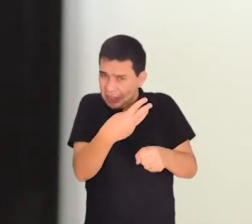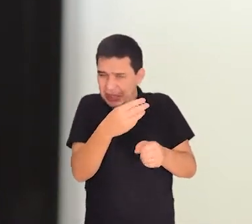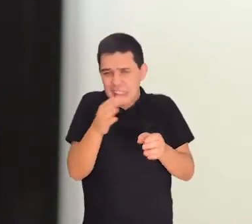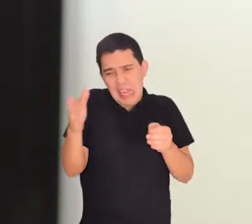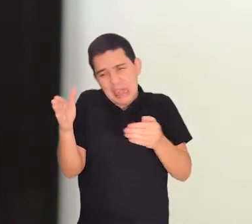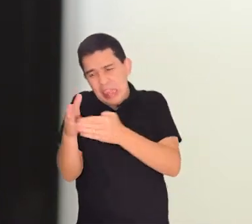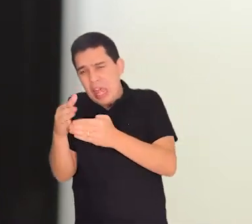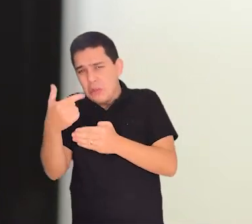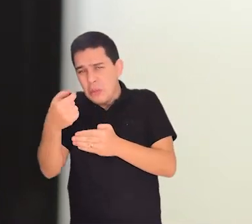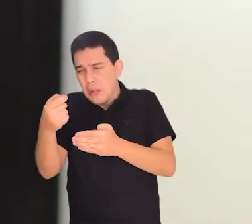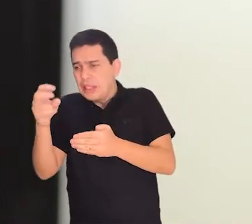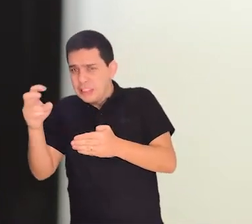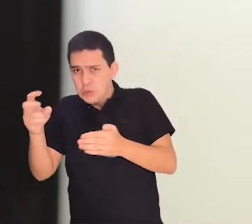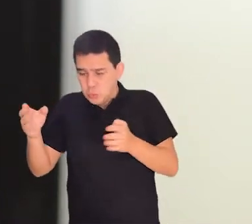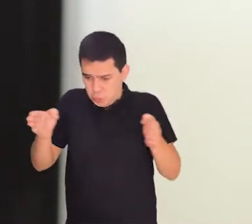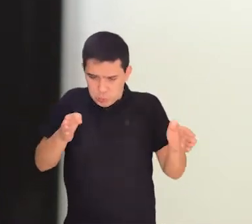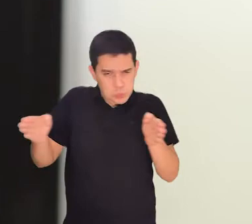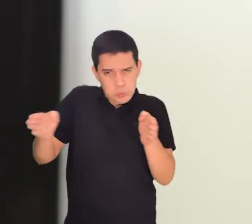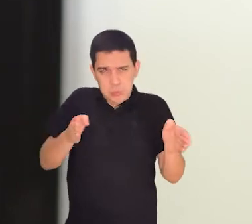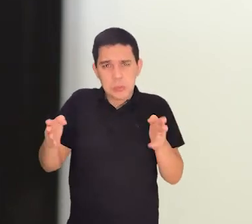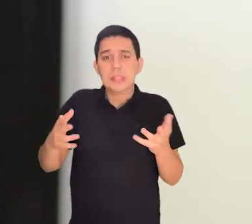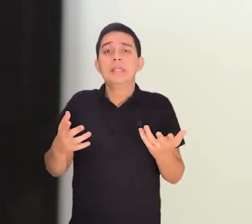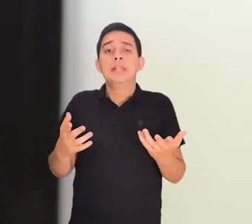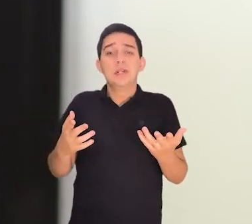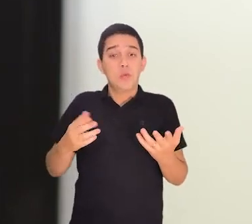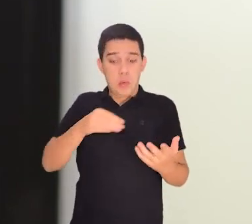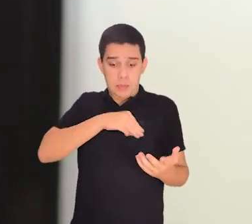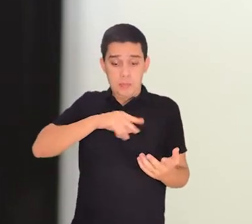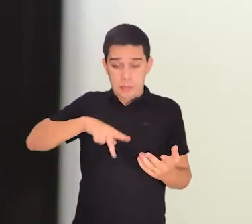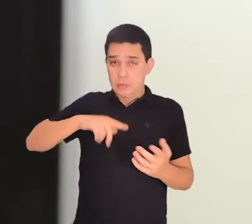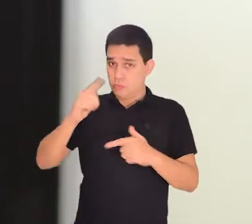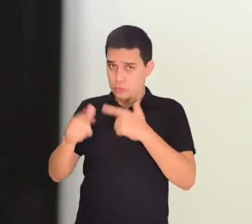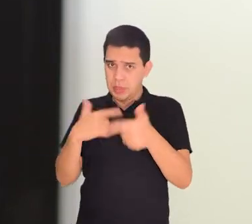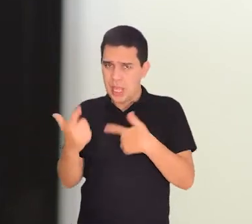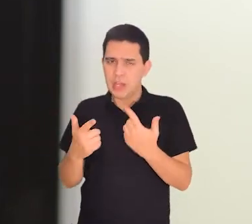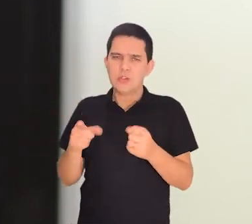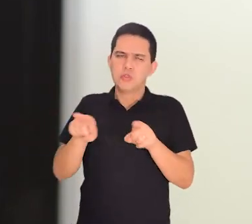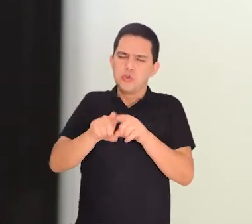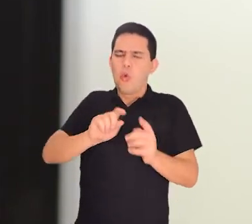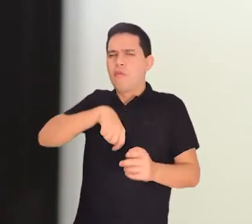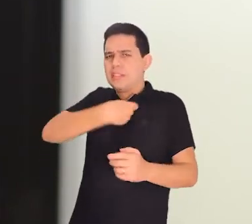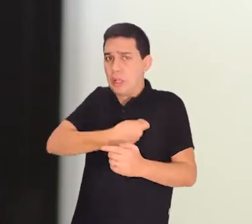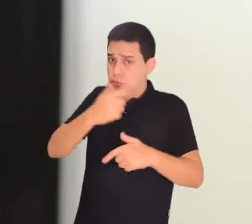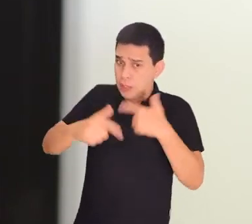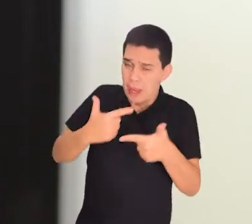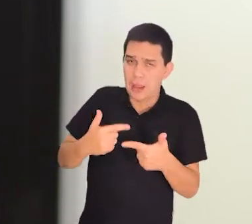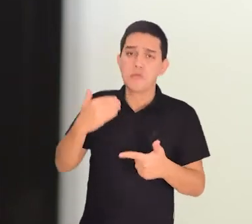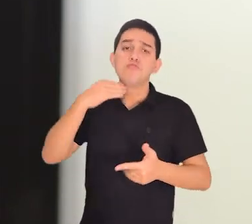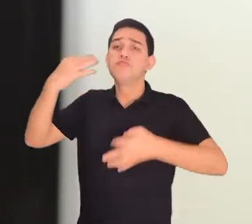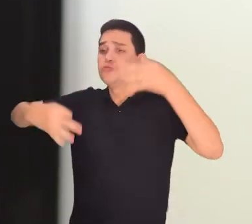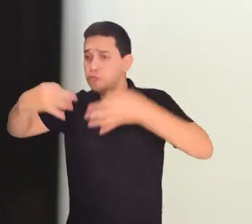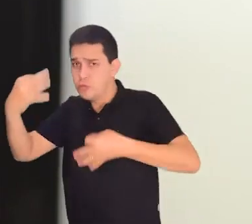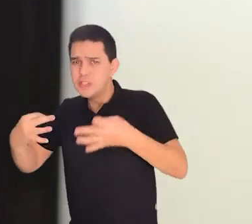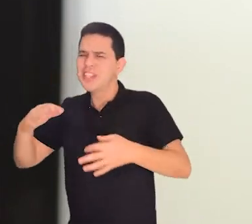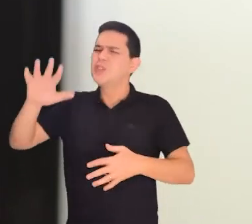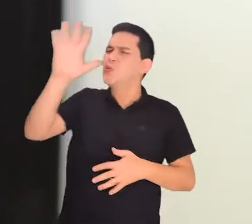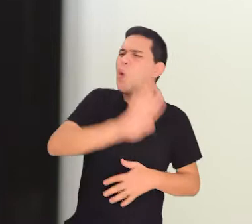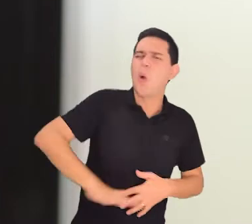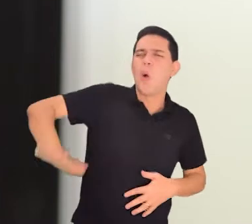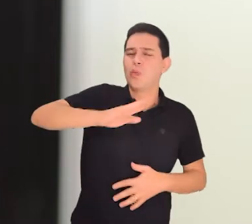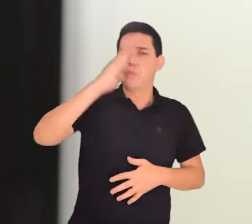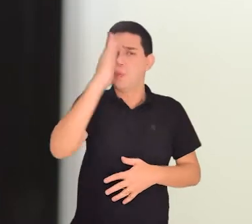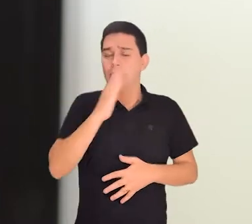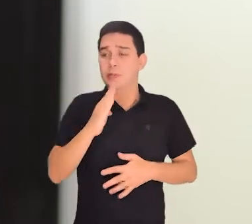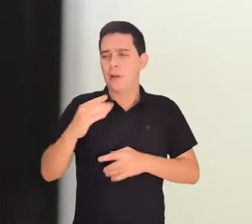do Ministério Público do Trabalho, juntamente com a fiscalização trabalhista e também da Justiça do Trabalho em todo o país,